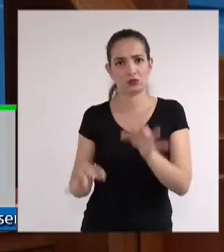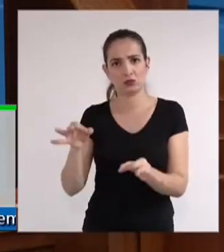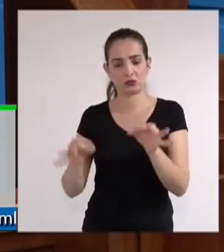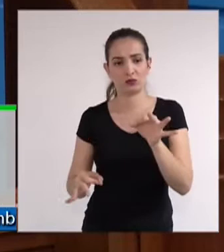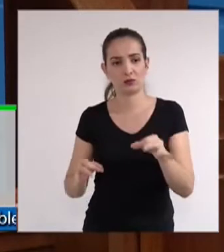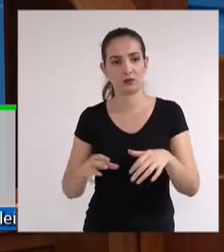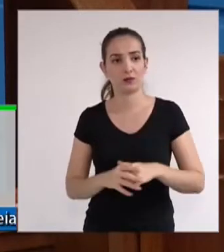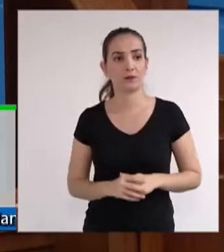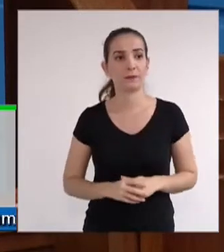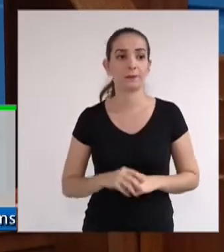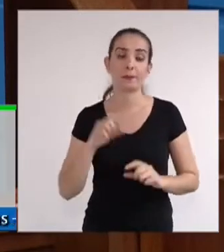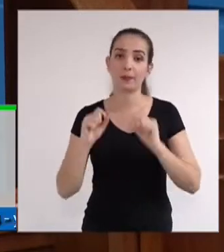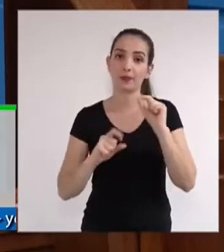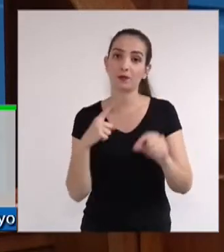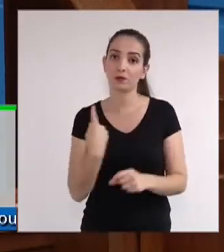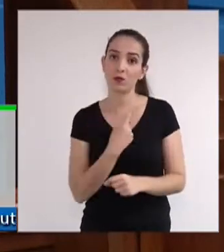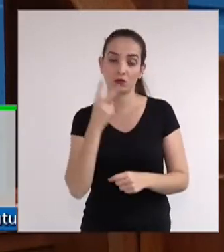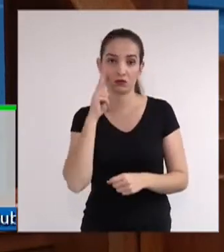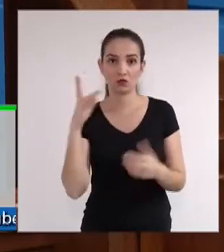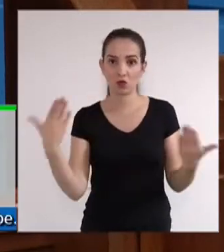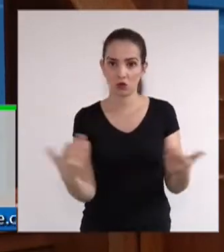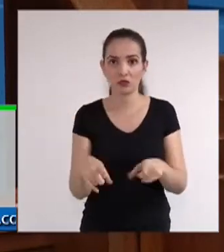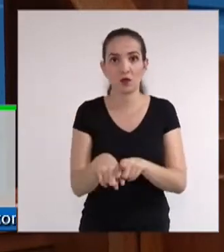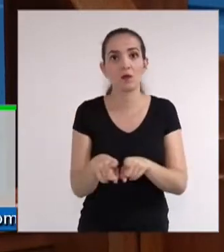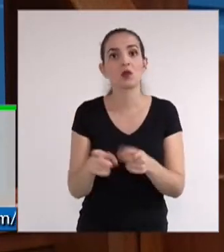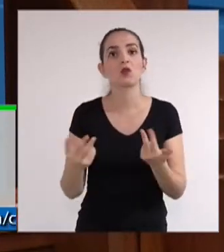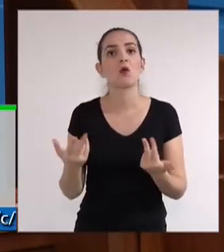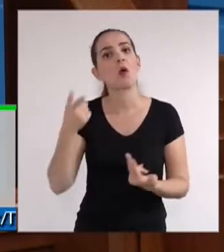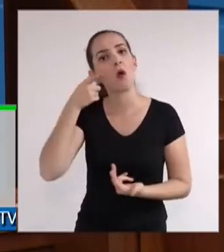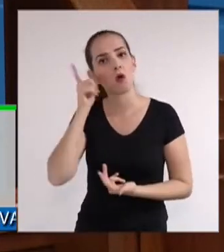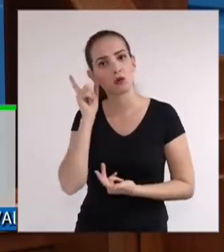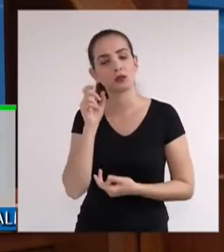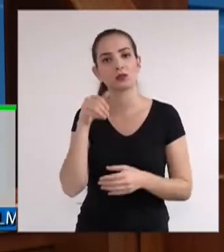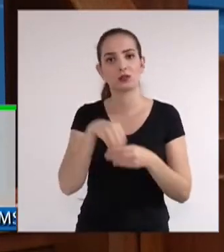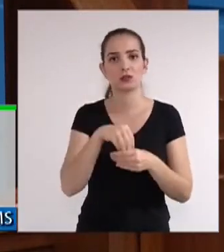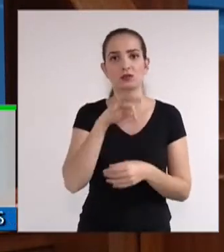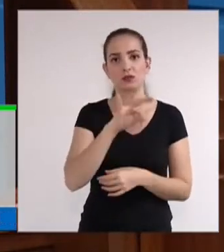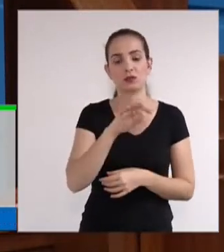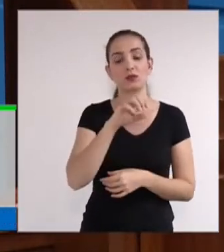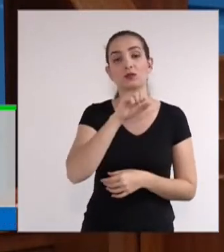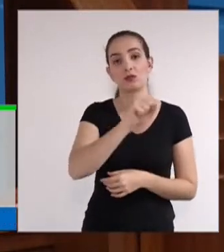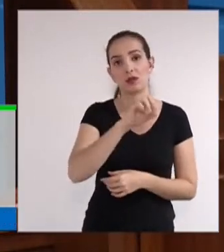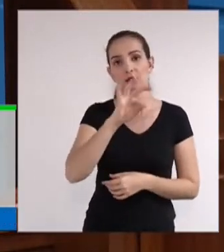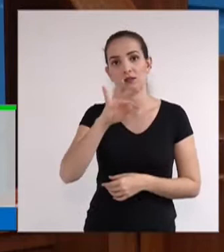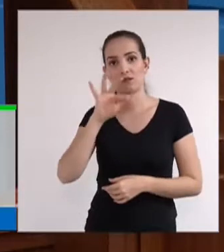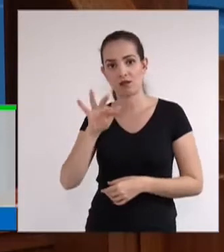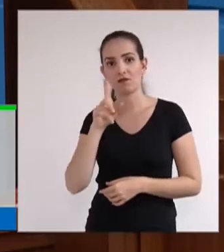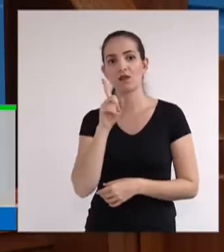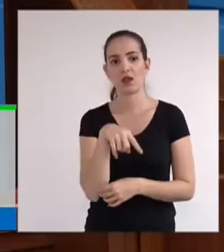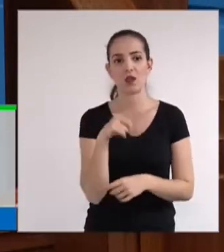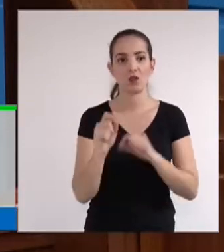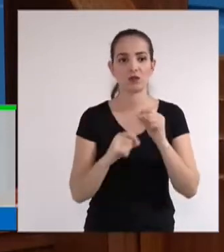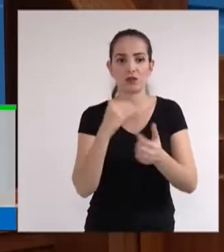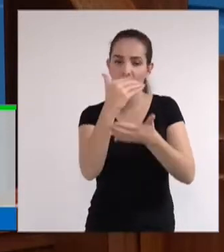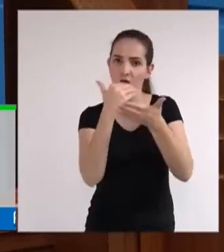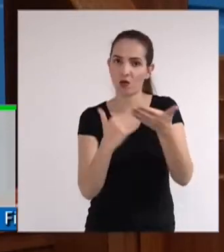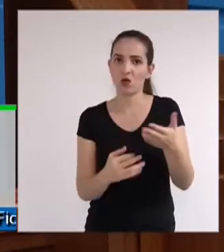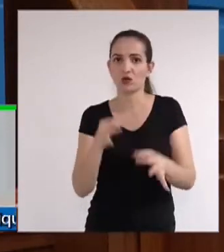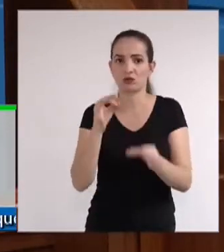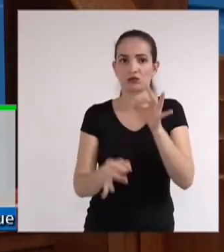hoje, e a cena que se viu ontem dentro do STF, foi a ordem jurídica se submetendo à